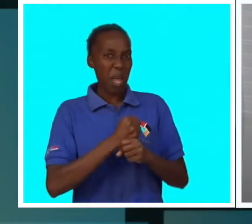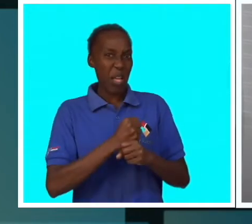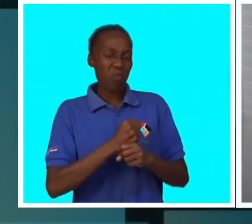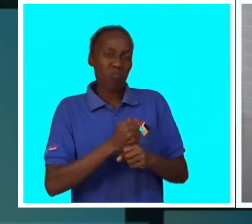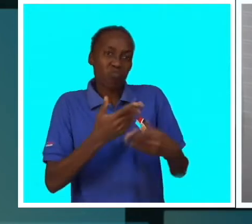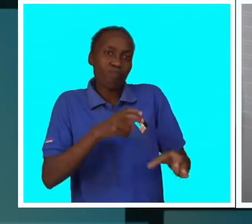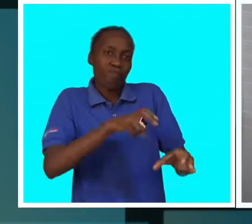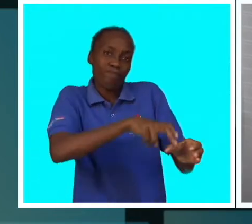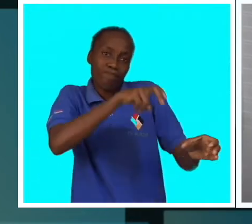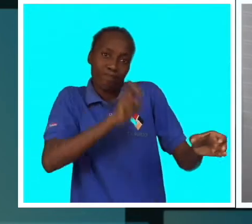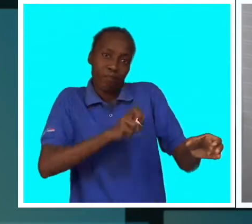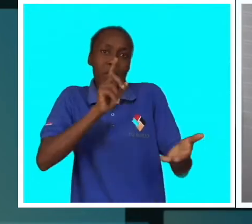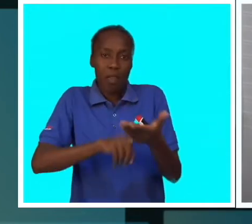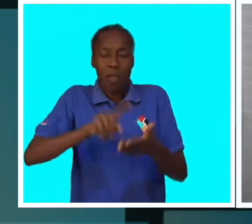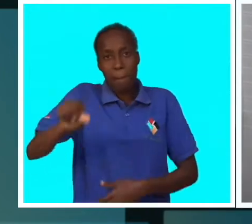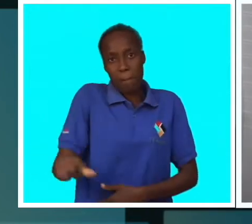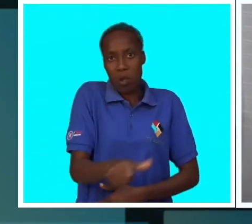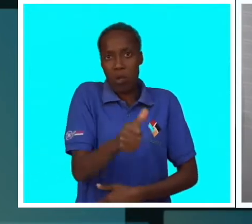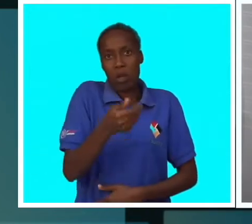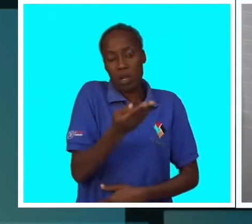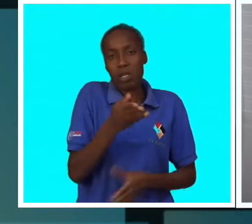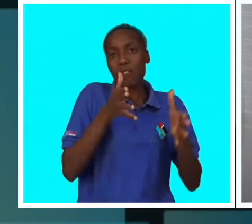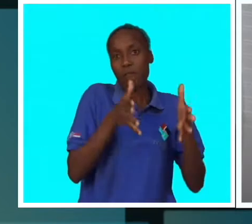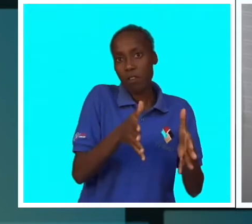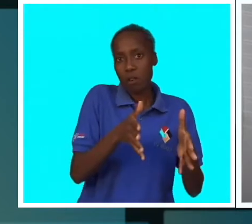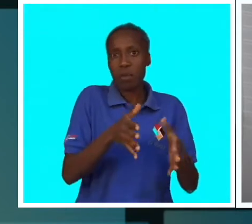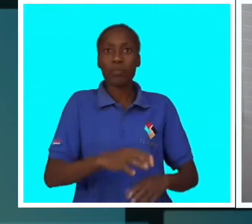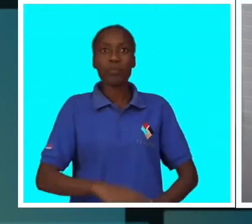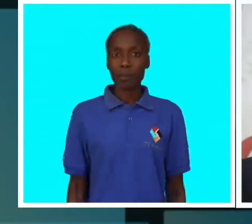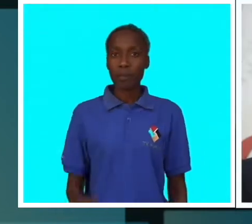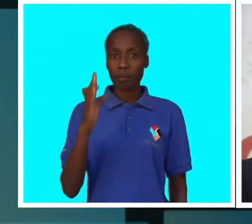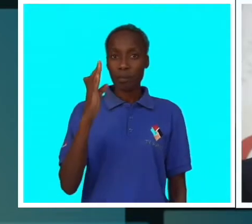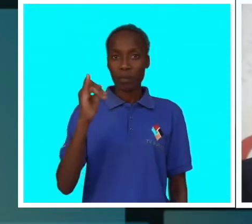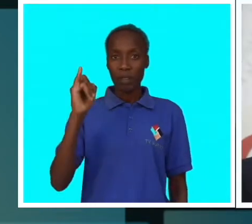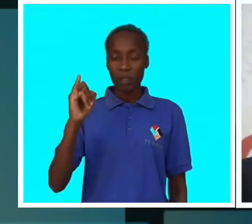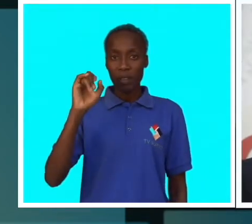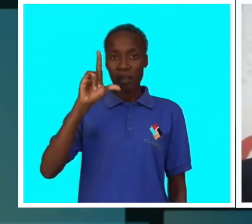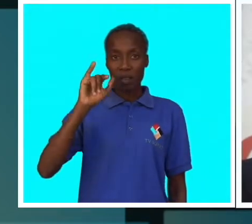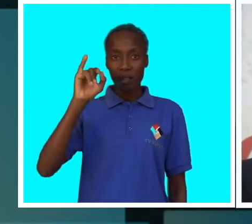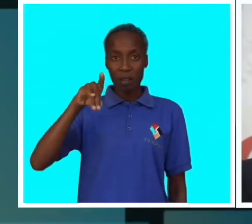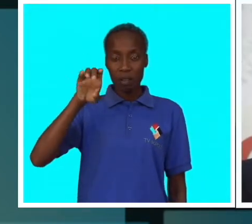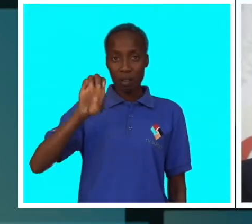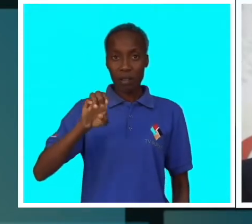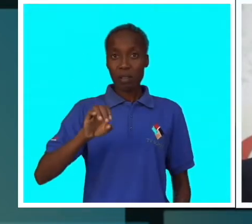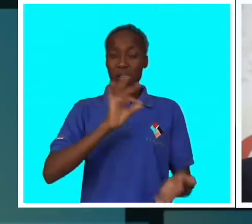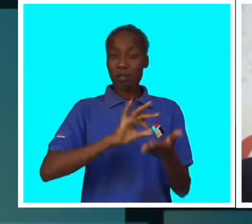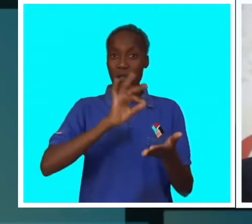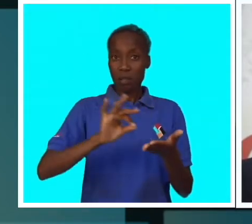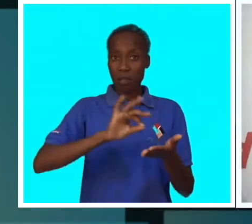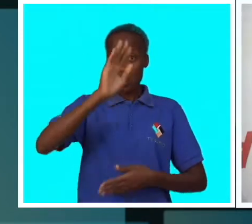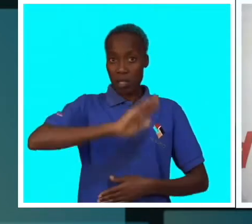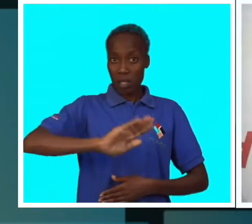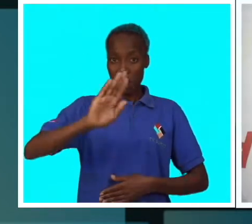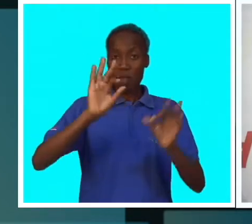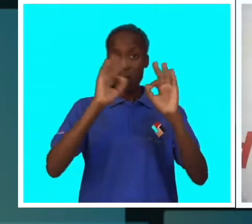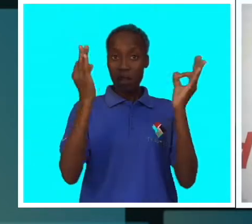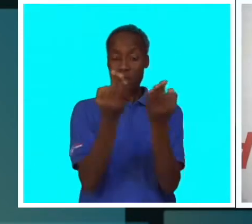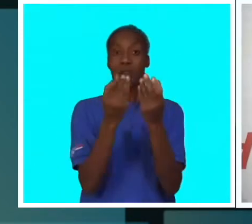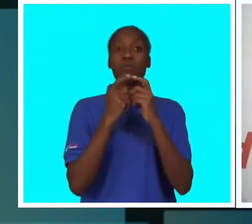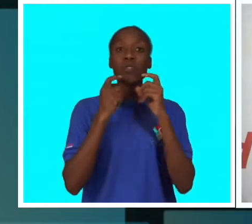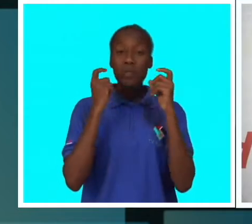realizar o meu trabalho e entendi que seria realmente melhor para todos desta forma. Filipe Joanes, secretário-geral da Federação Moçambicana de